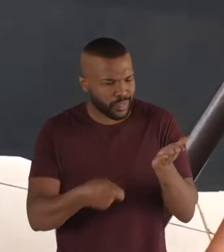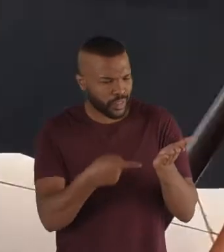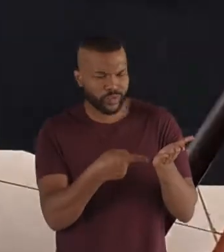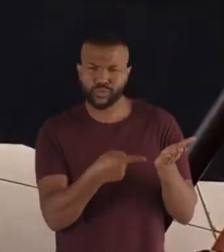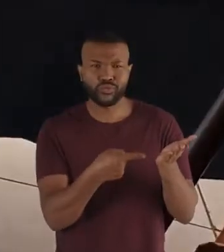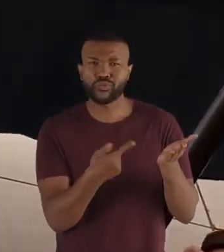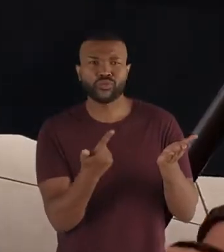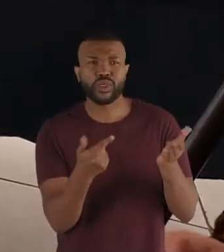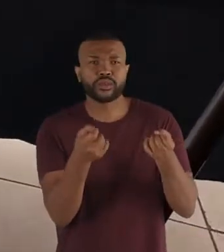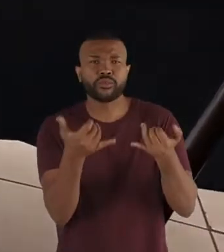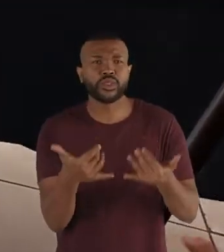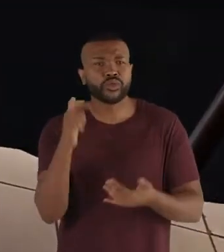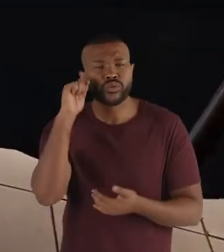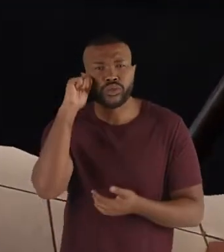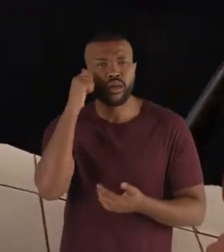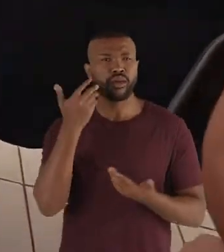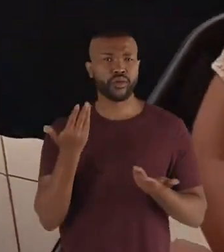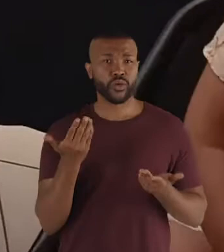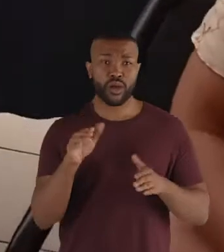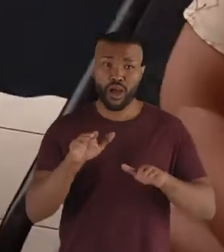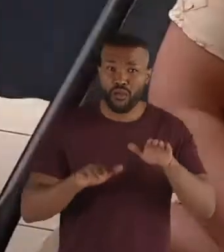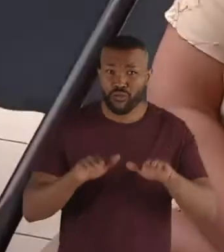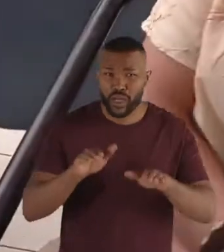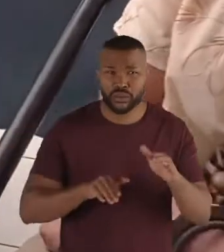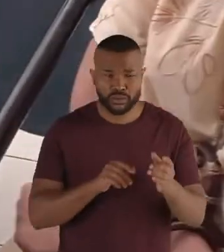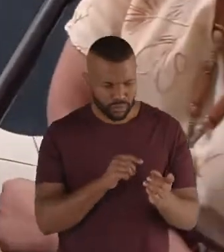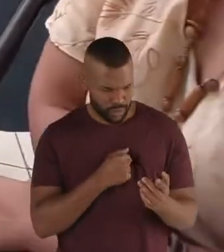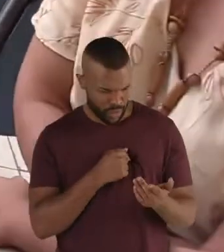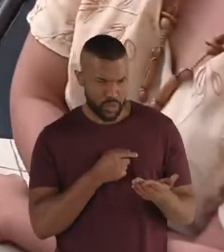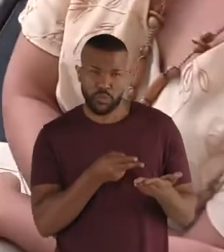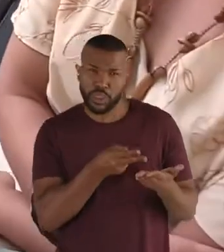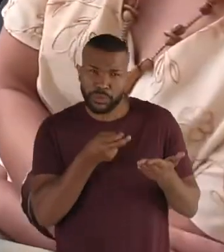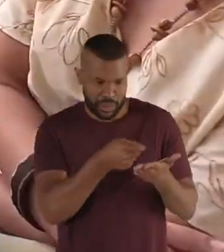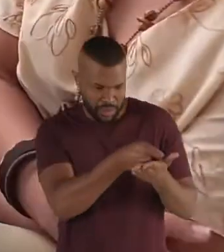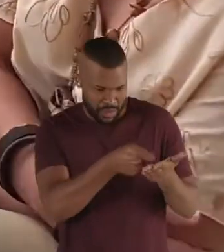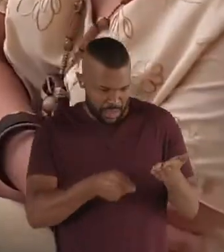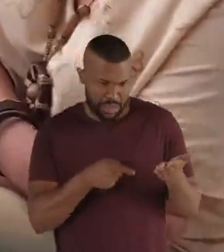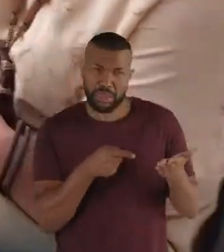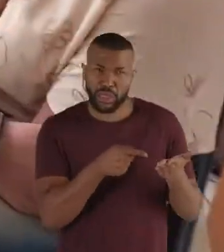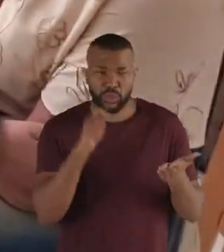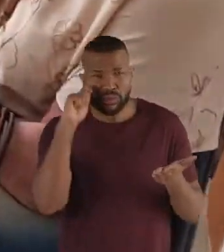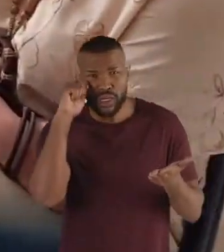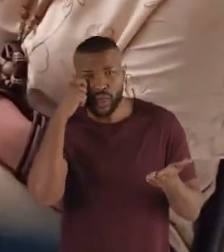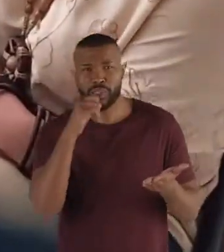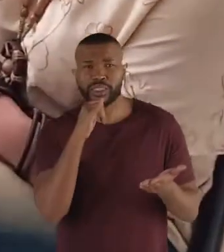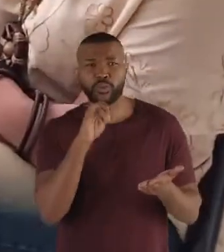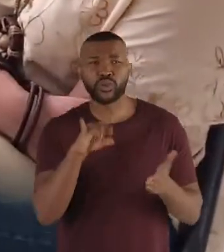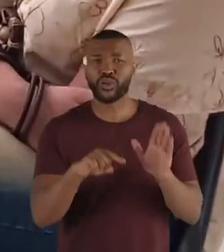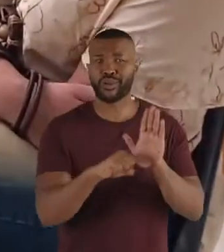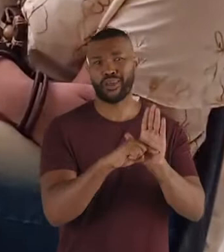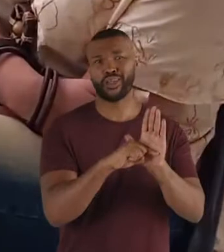textos falando do negro. E quando às vezes, por acaso, acontecia de trazer alguma coisa, era